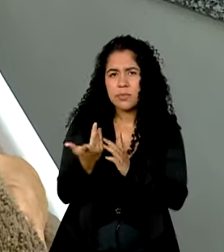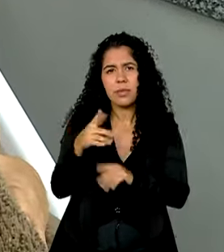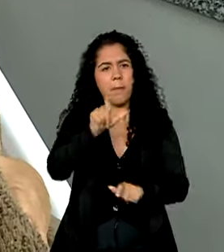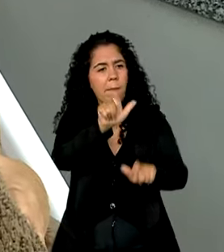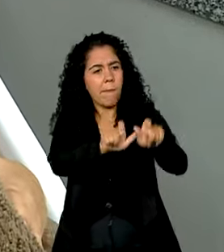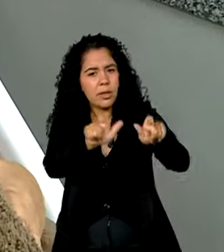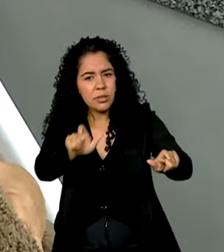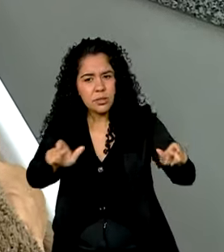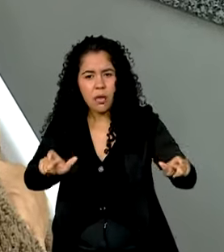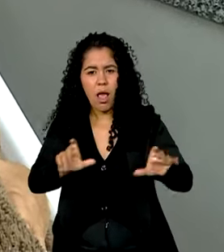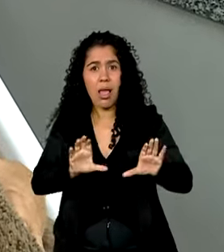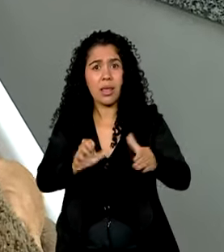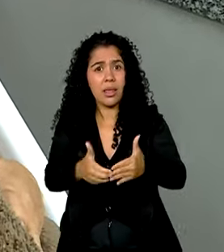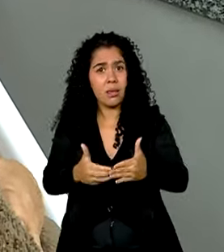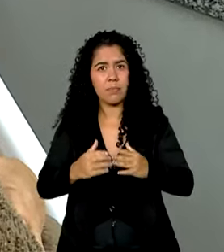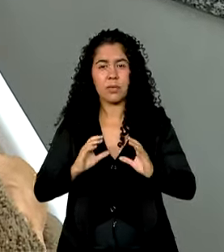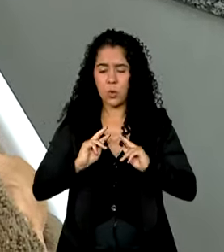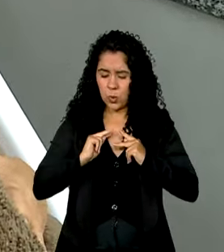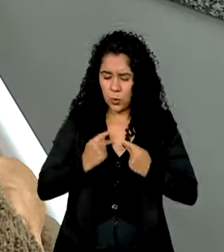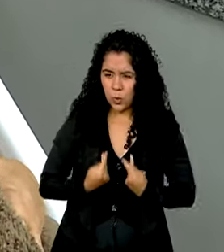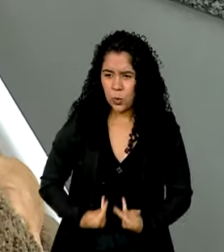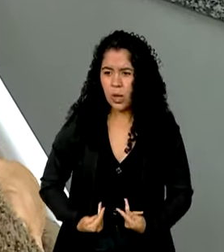pessoas são humanas.